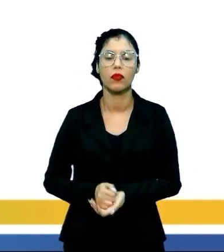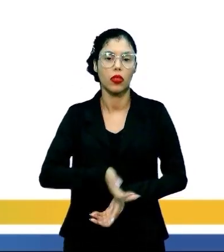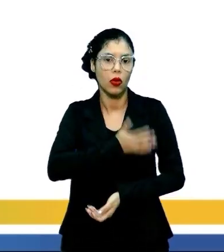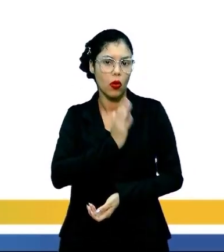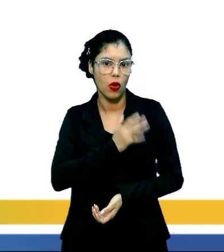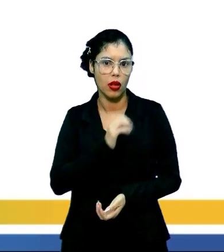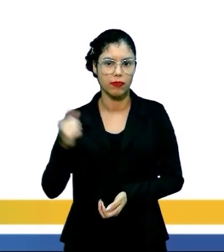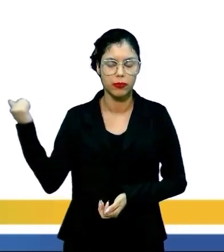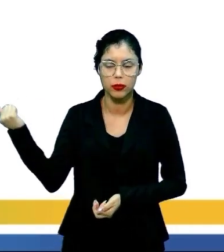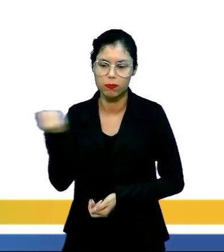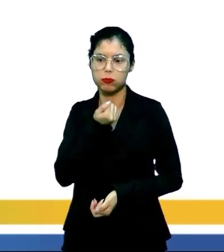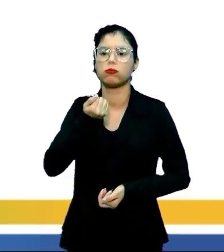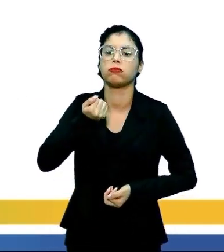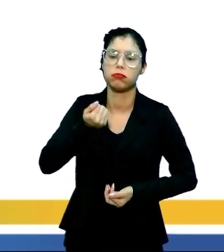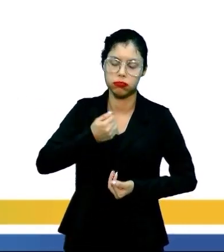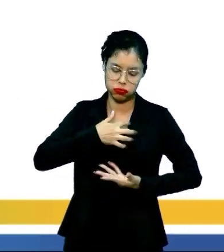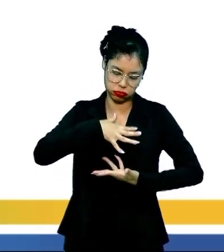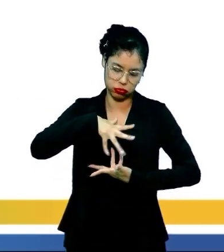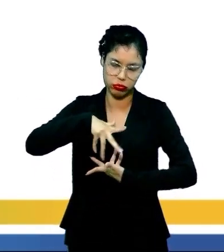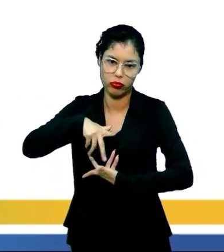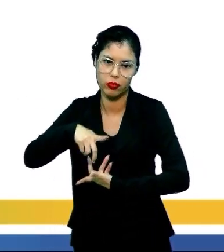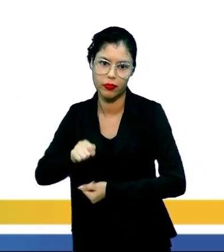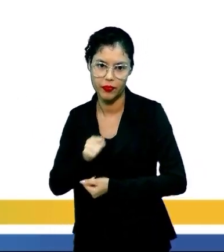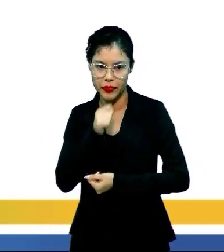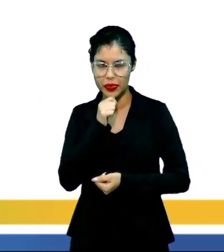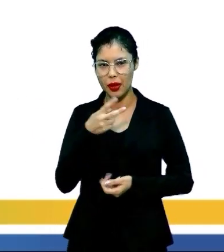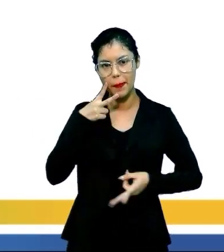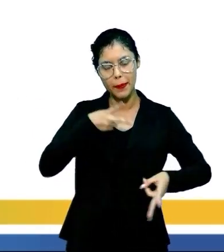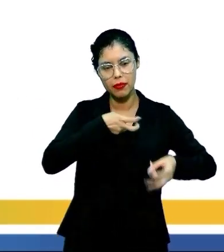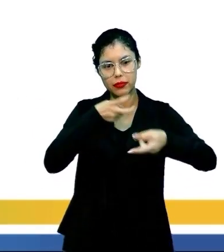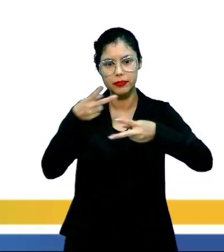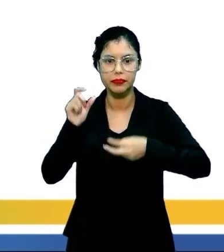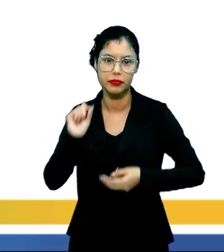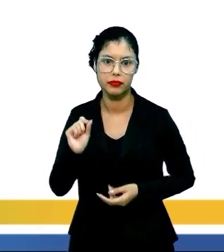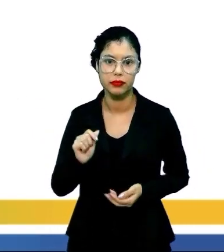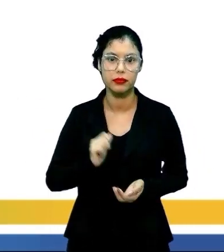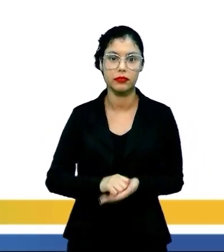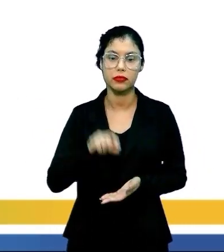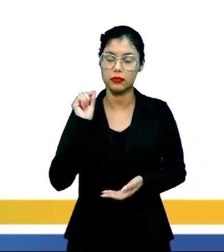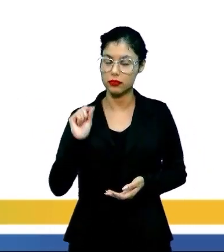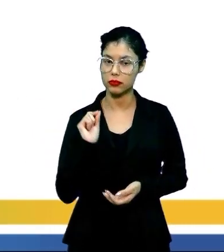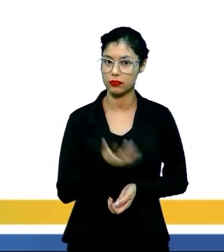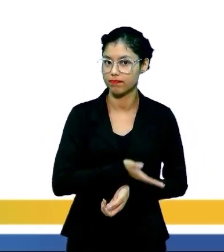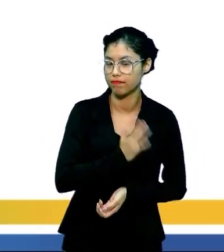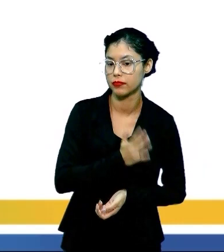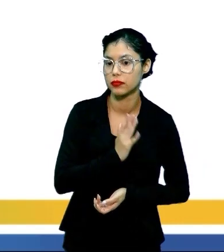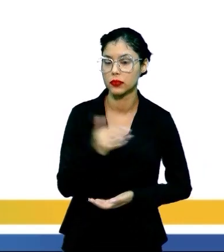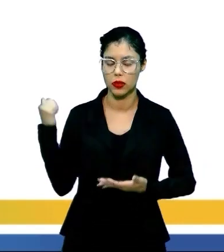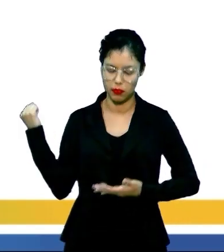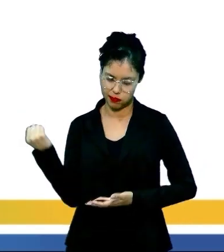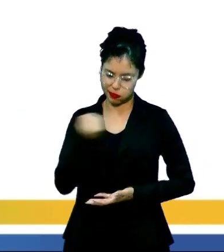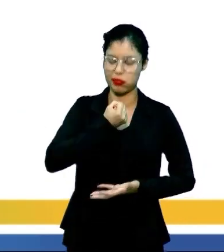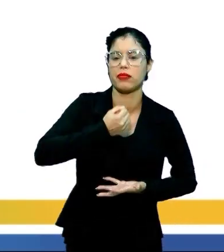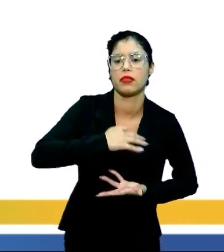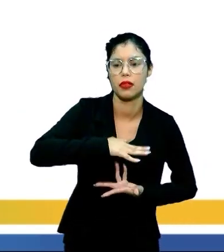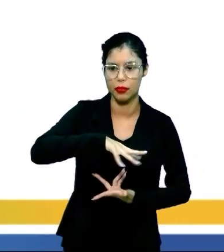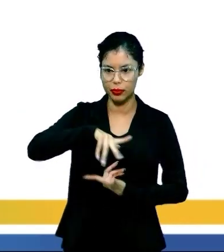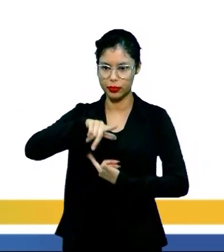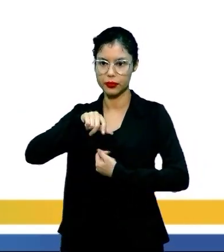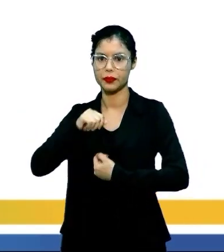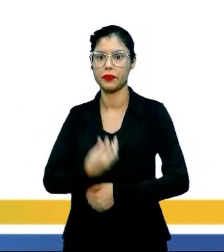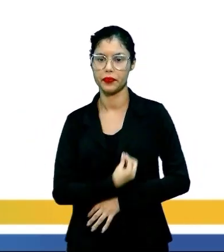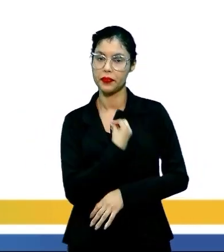o coração te apunhalou no mundo. Então, observa aí, o que o coração te apunhalou no mundo. A gente tem